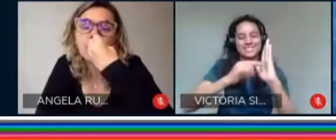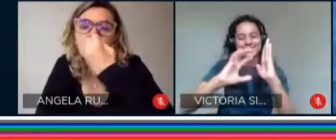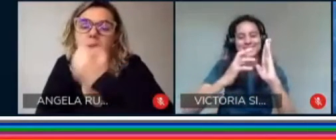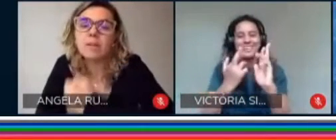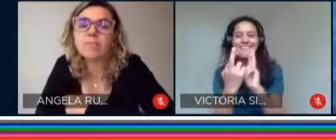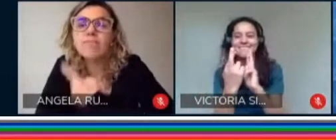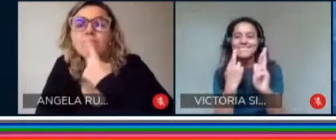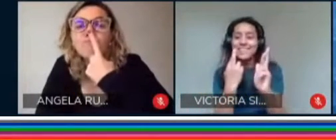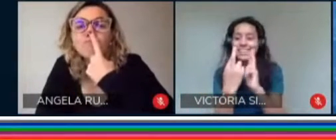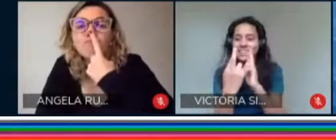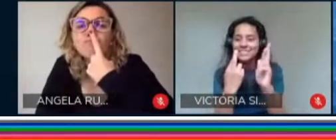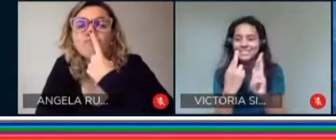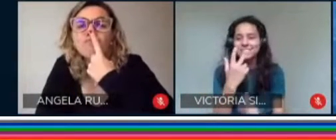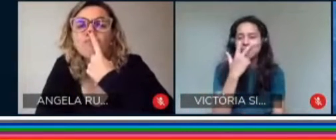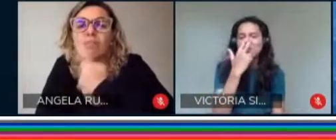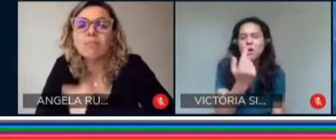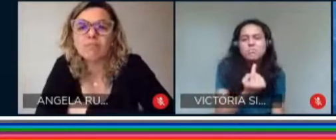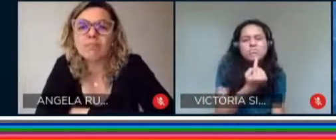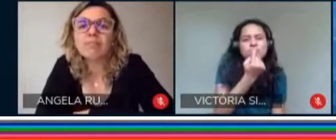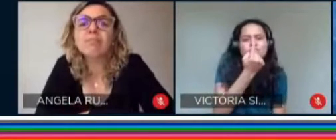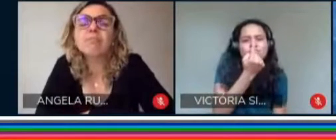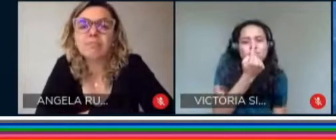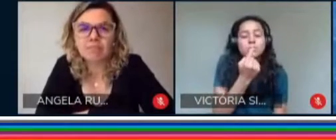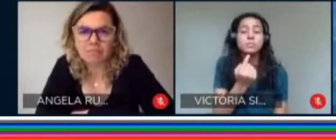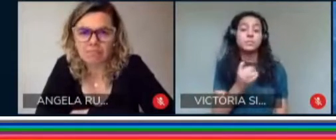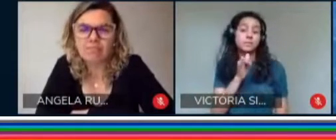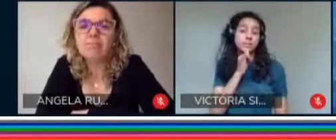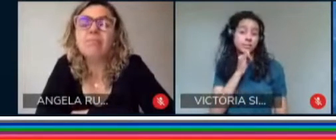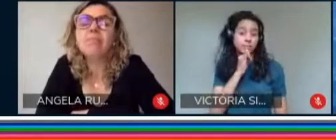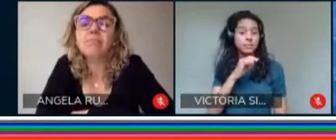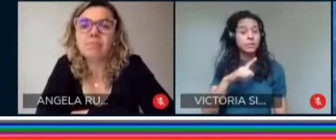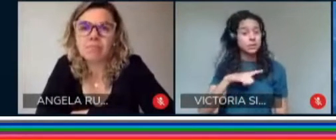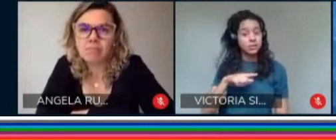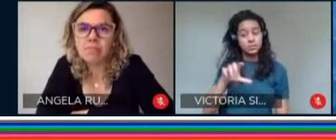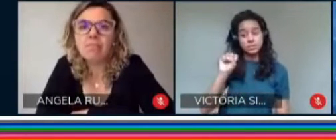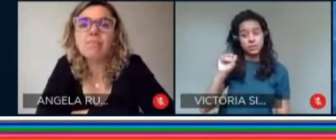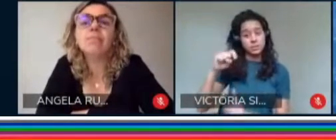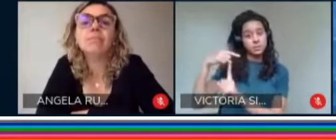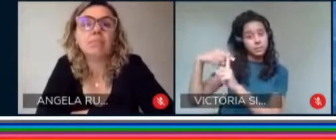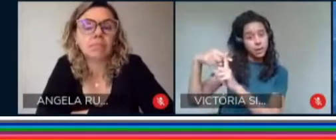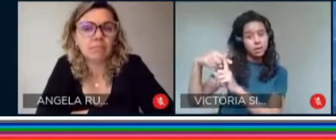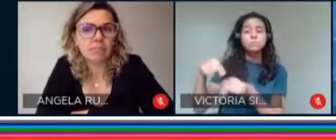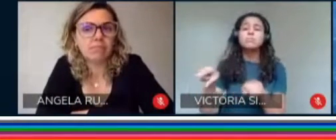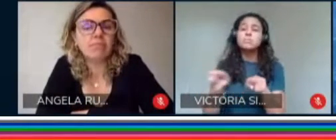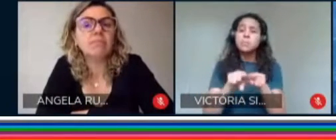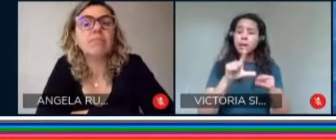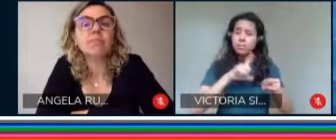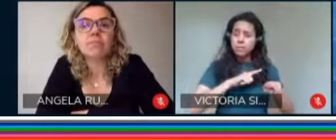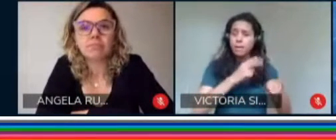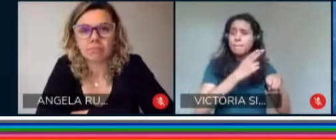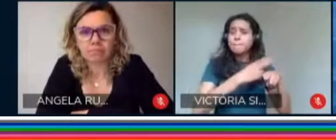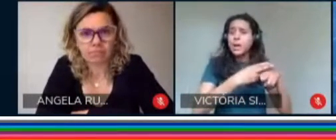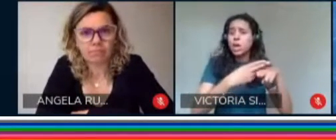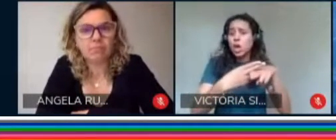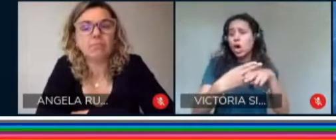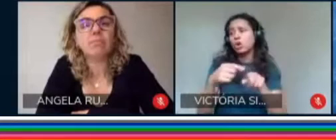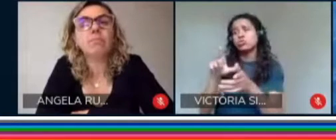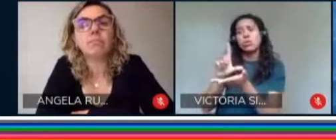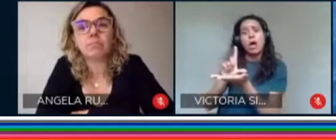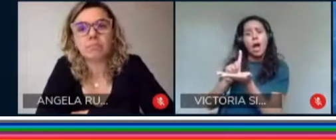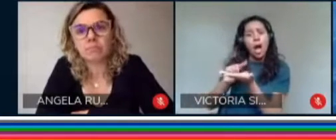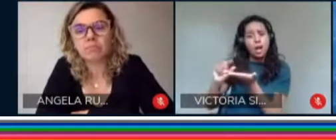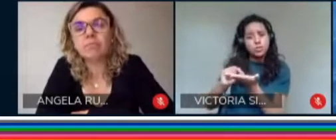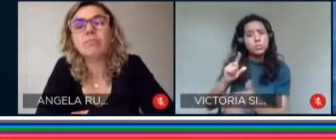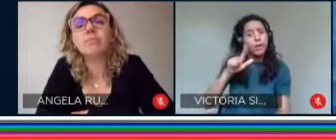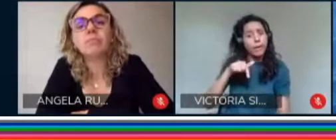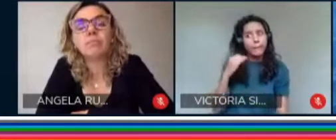a respeito do Sabe Mais, a gente fala a respeito dos portais de periódicos, de artigos, né? A gente precisa estar próximo